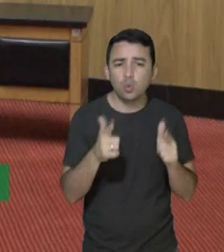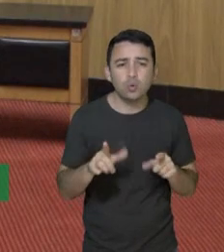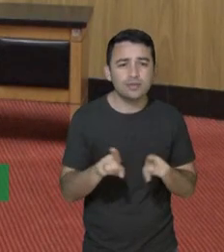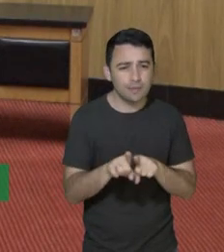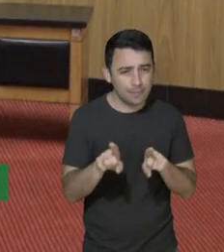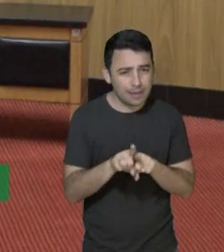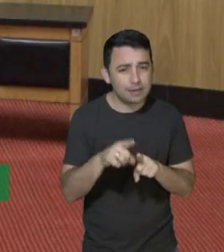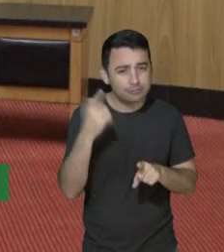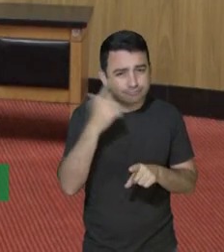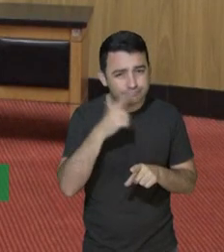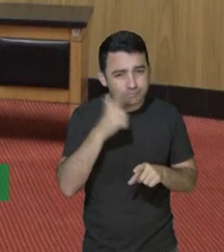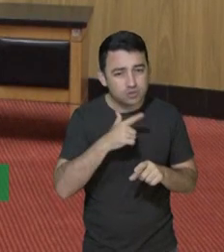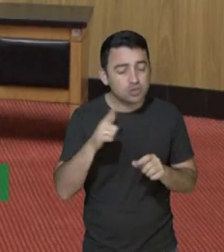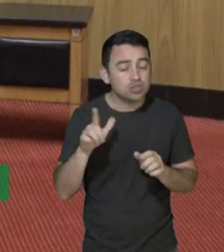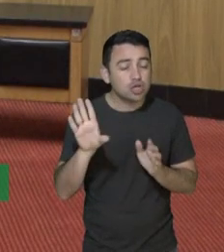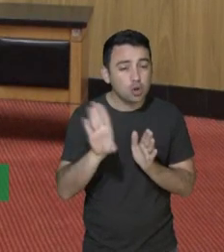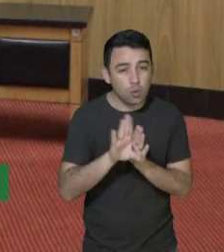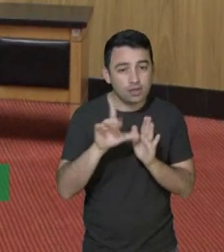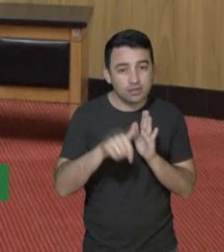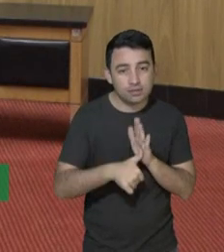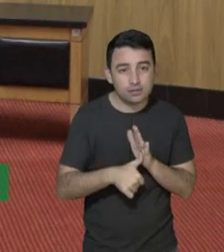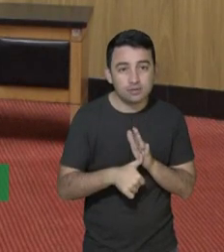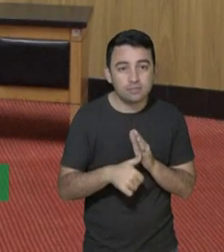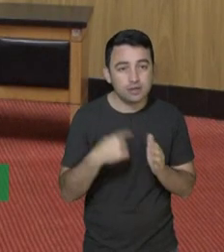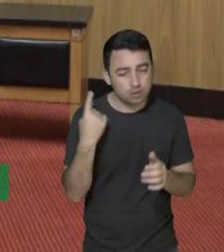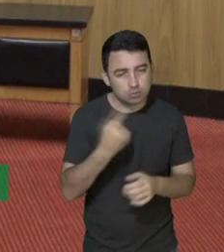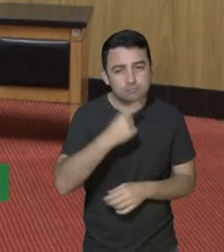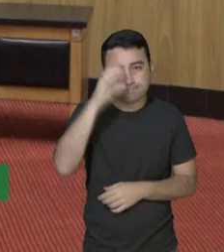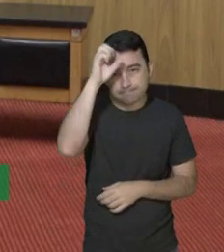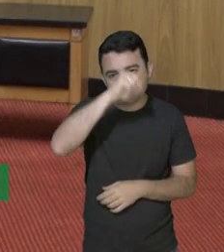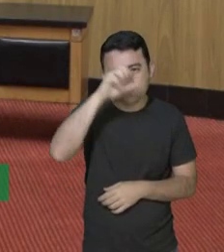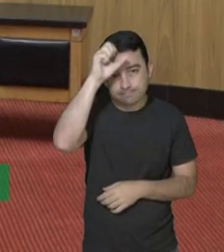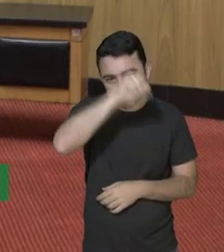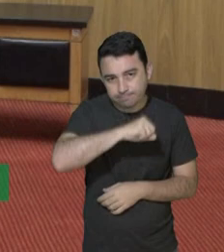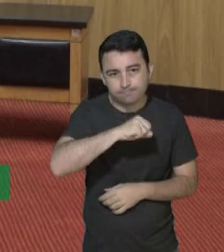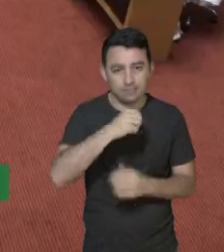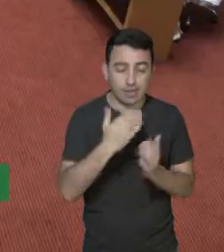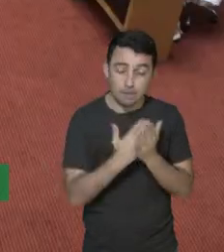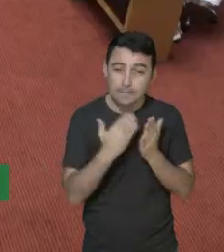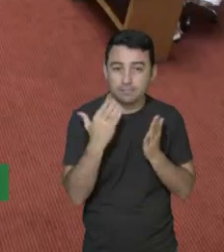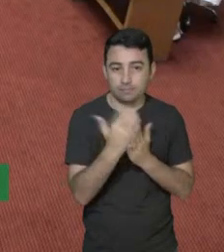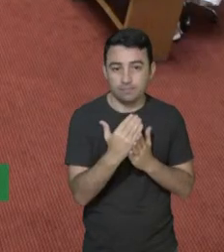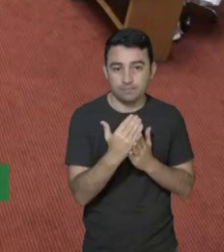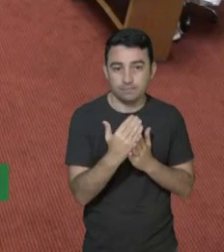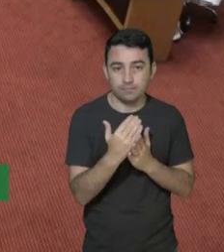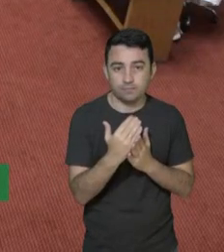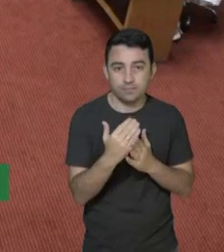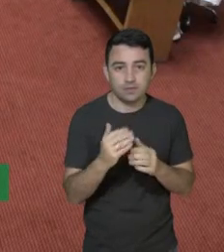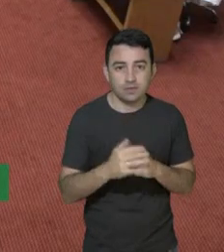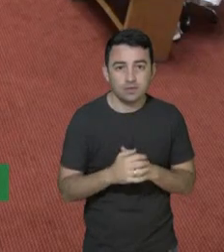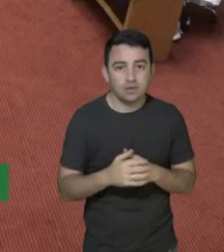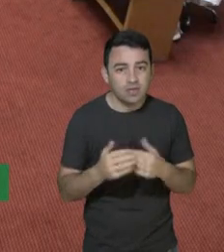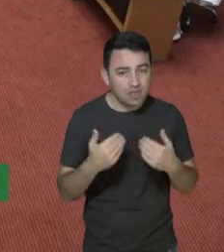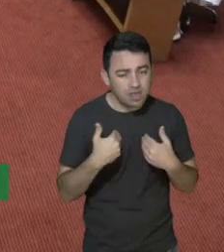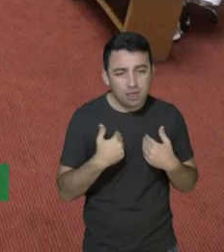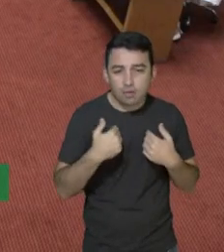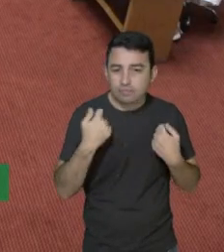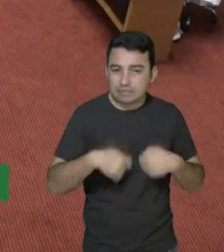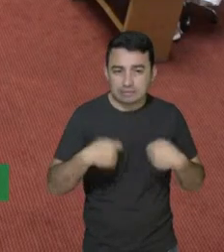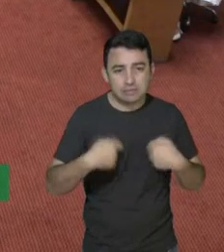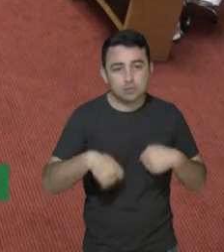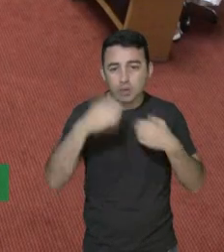chegaram posteriormente. Mas a gente aprendeu bastante. Com isso, eu só tenho que